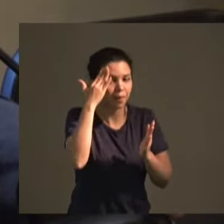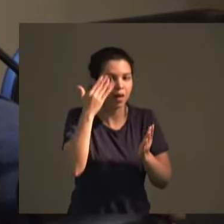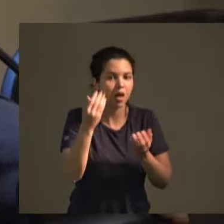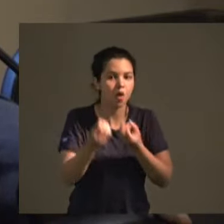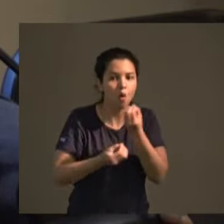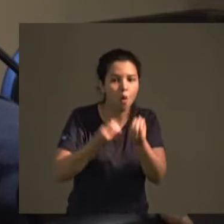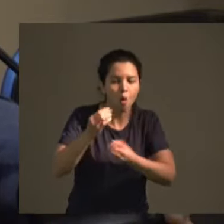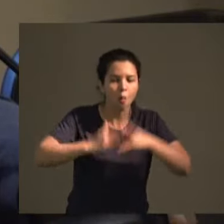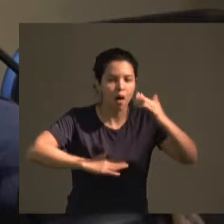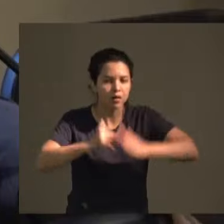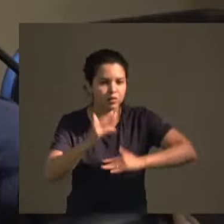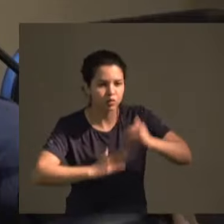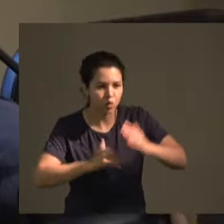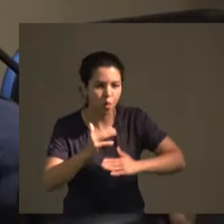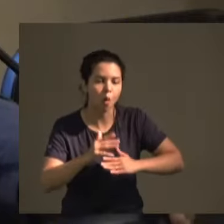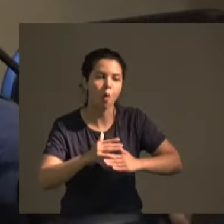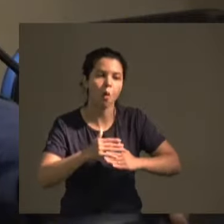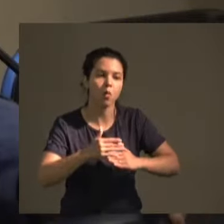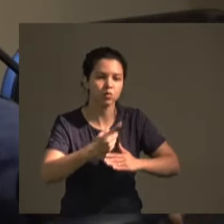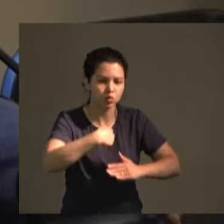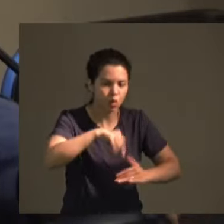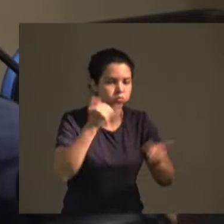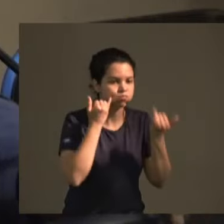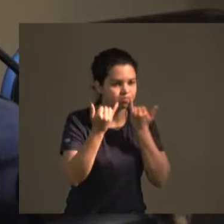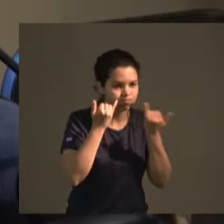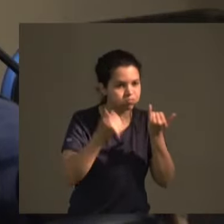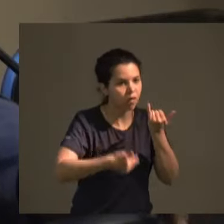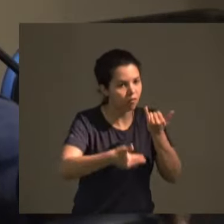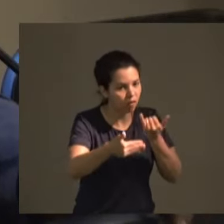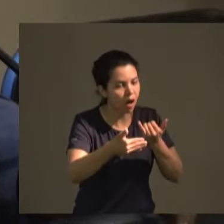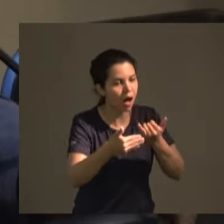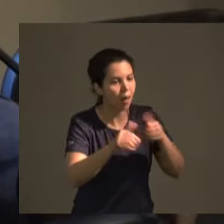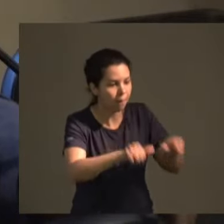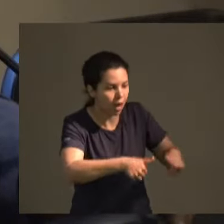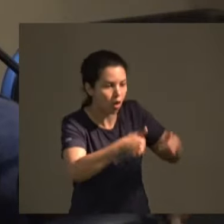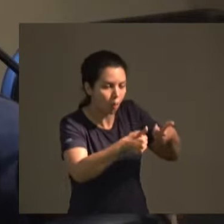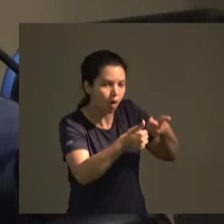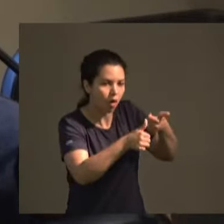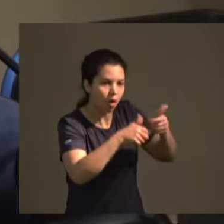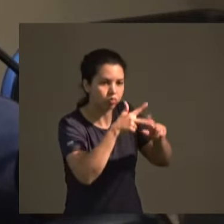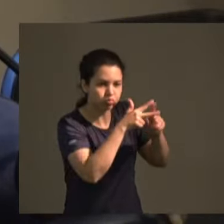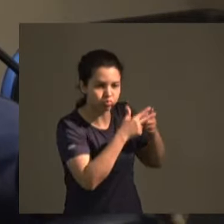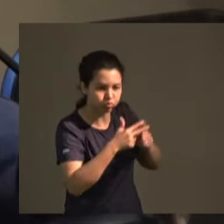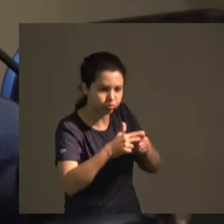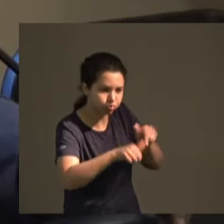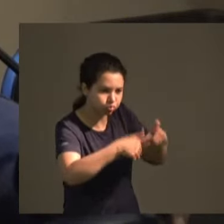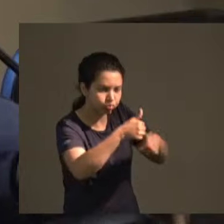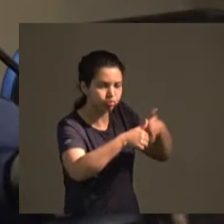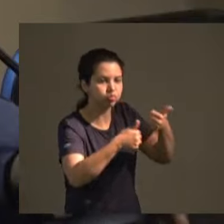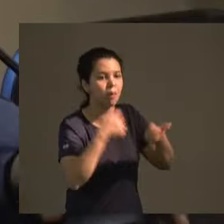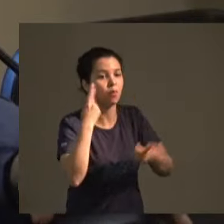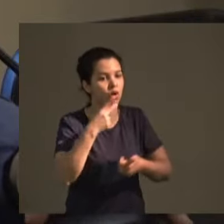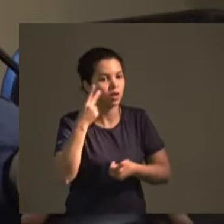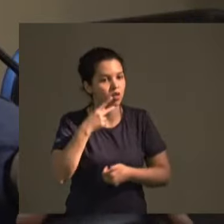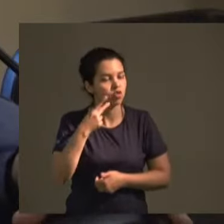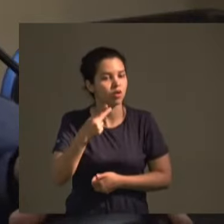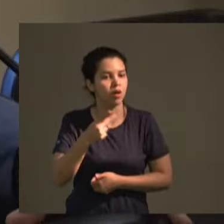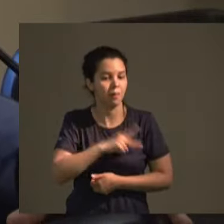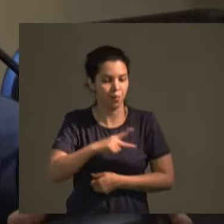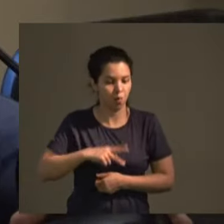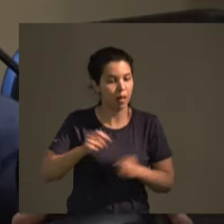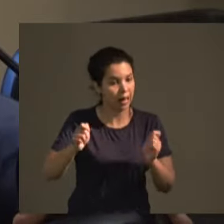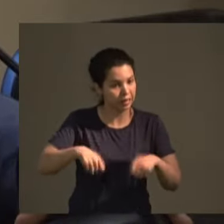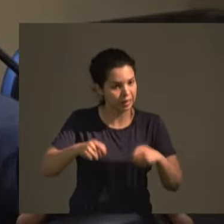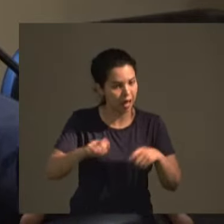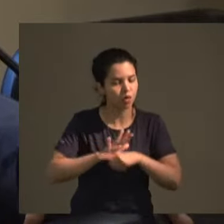ela traz e vamos aperfeiçoando e vamos garantindo, assim, de pouco a pouco, políticas públicas que possam garantir